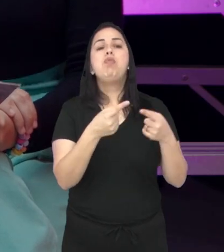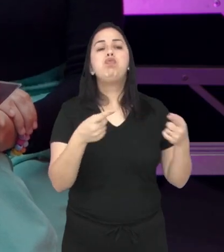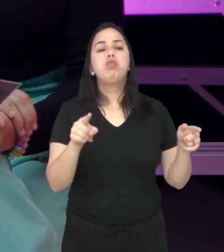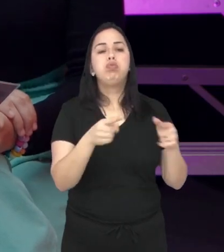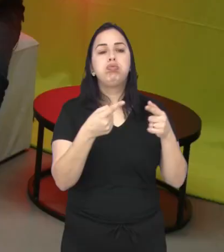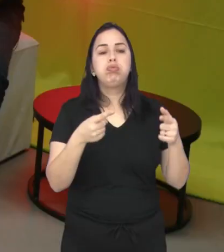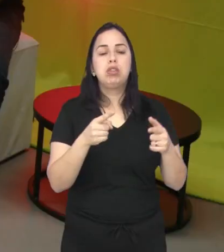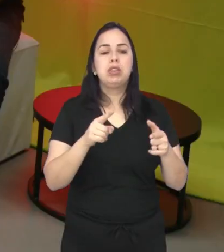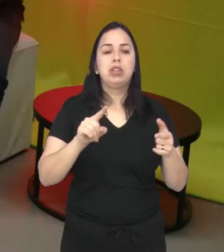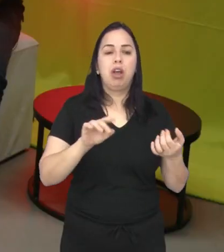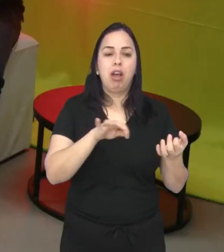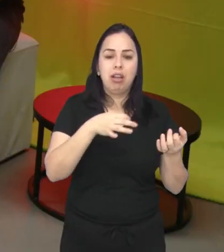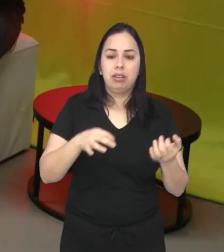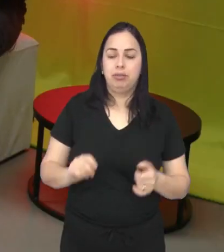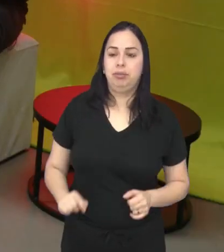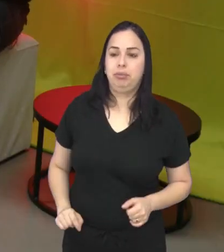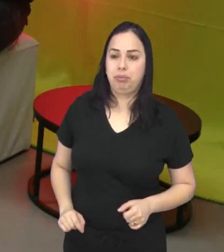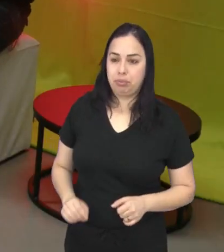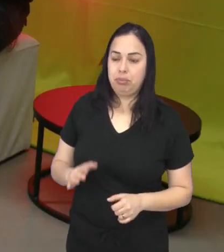né? Isso.